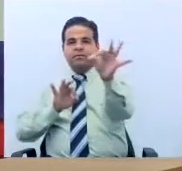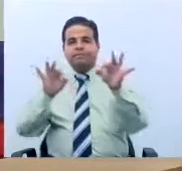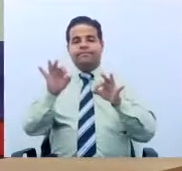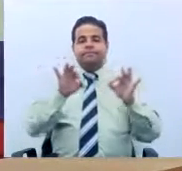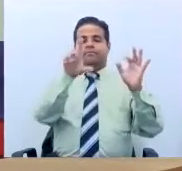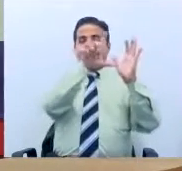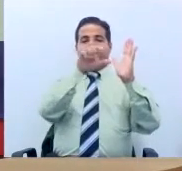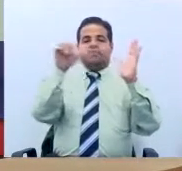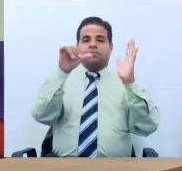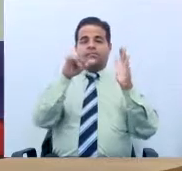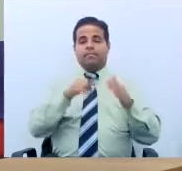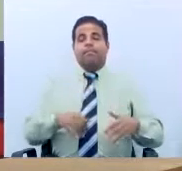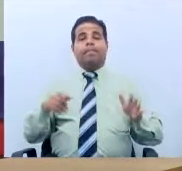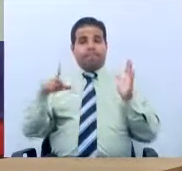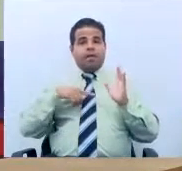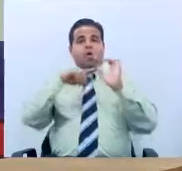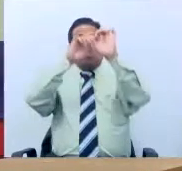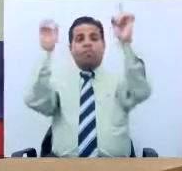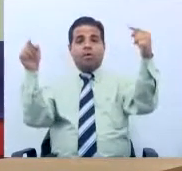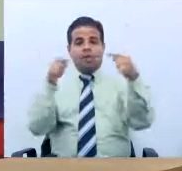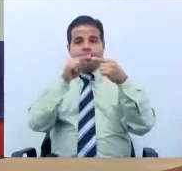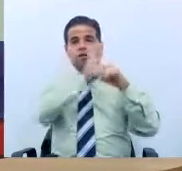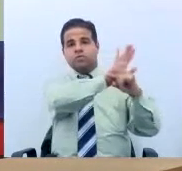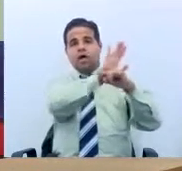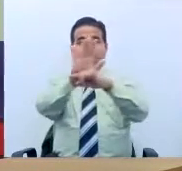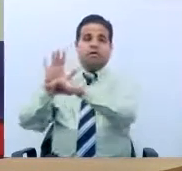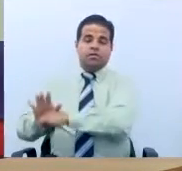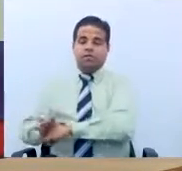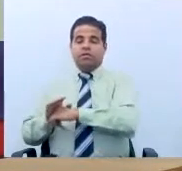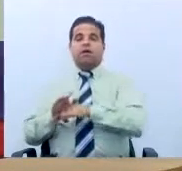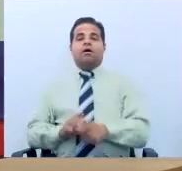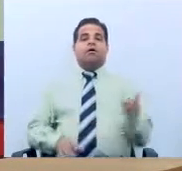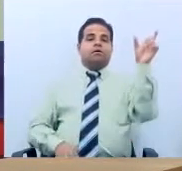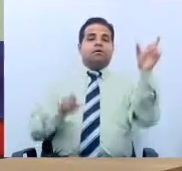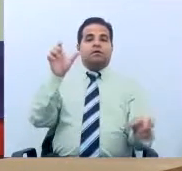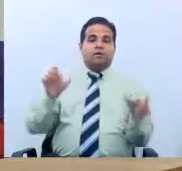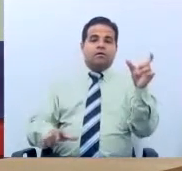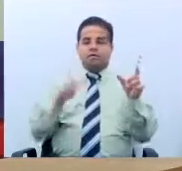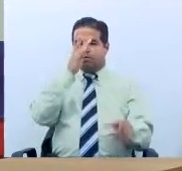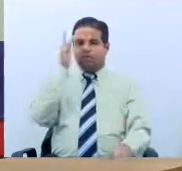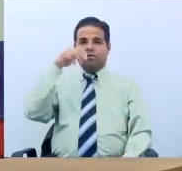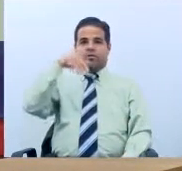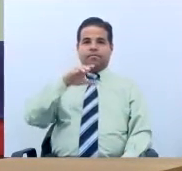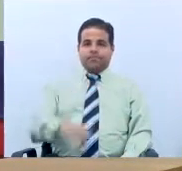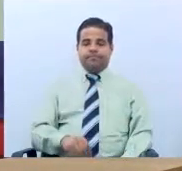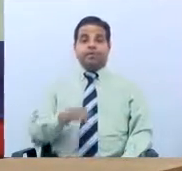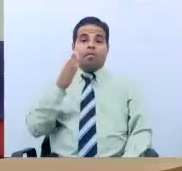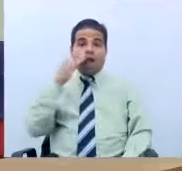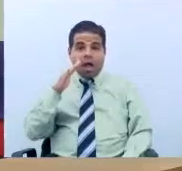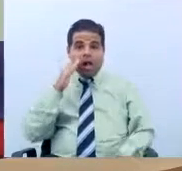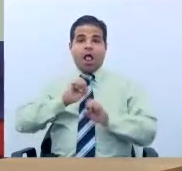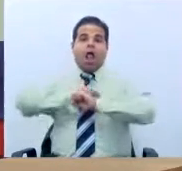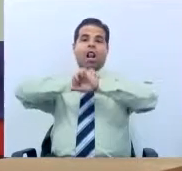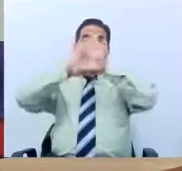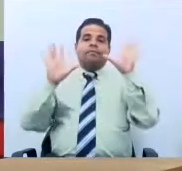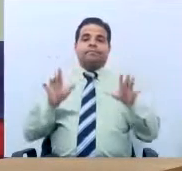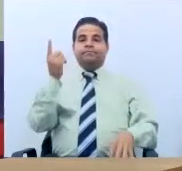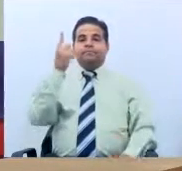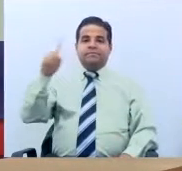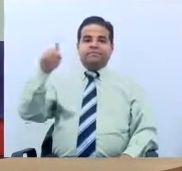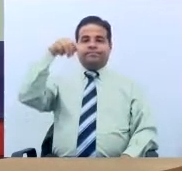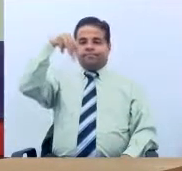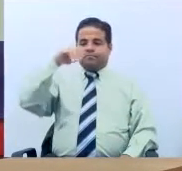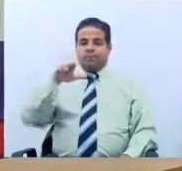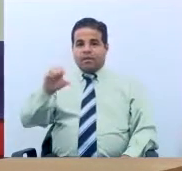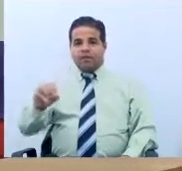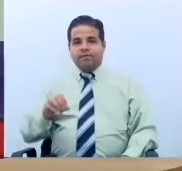esta lei, que tem como propósito ajudar o microempreendedor. Então, para esclarecer, o microempreendedor é